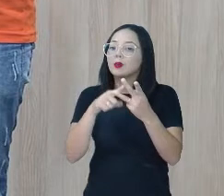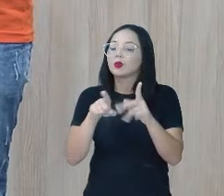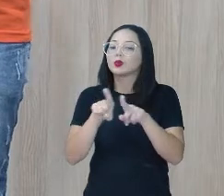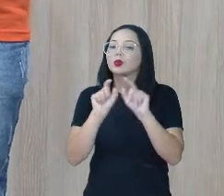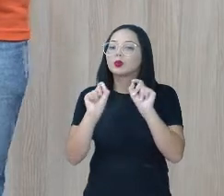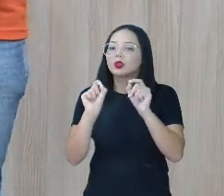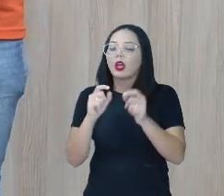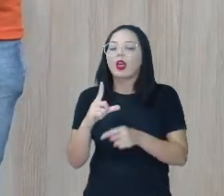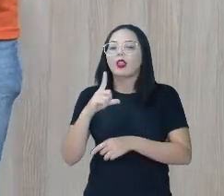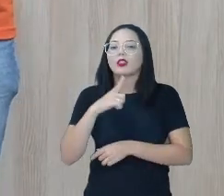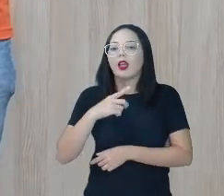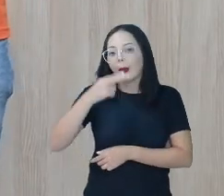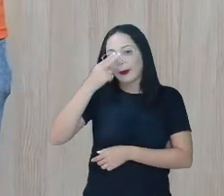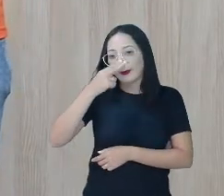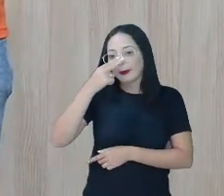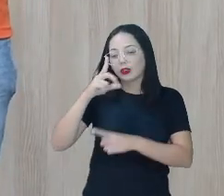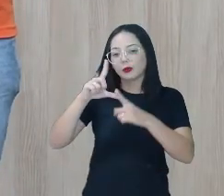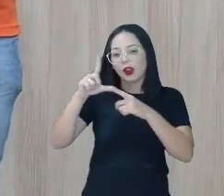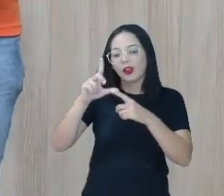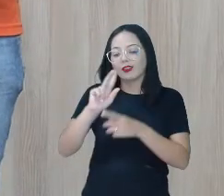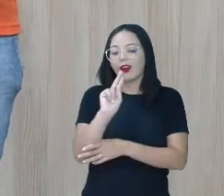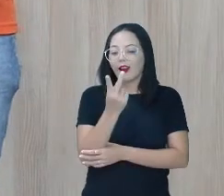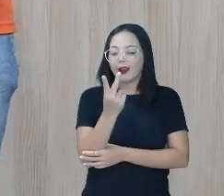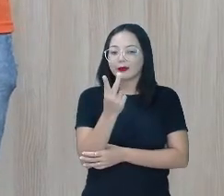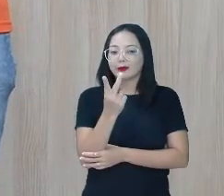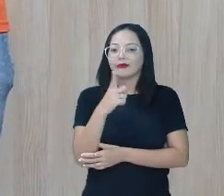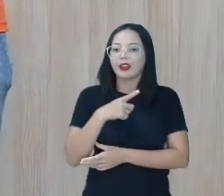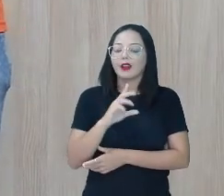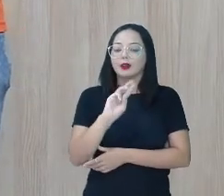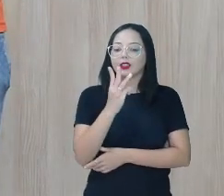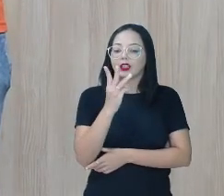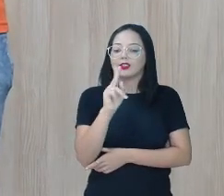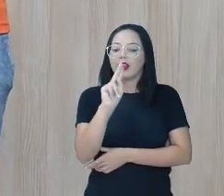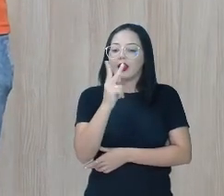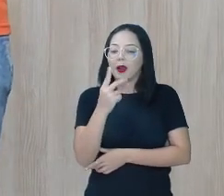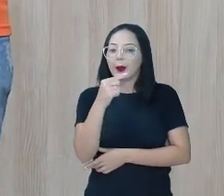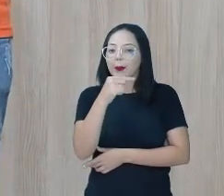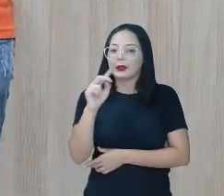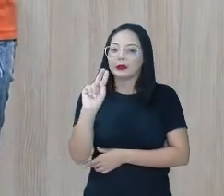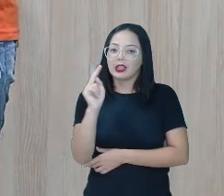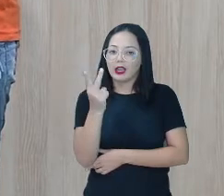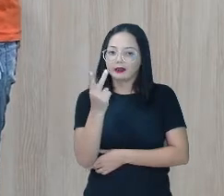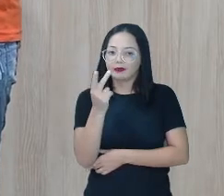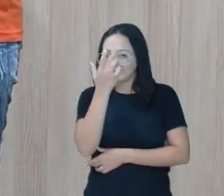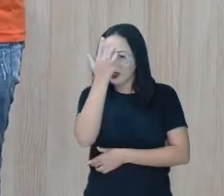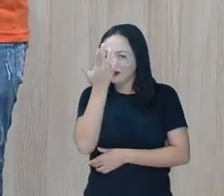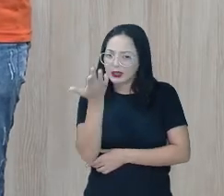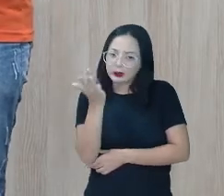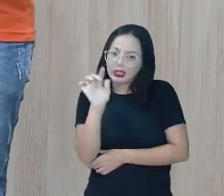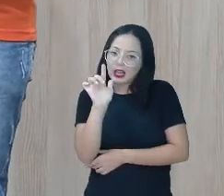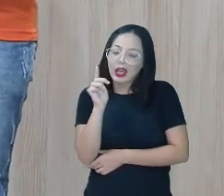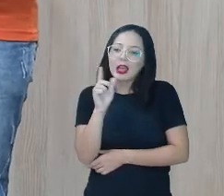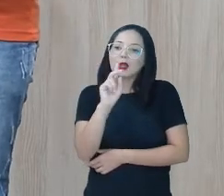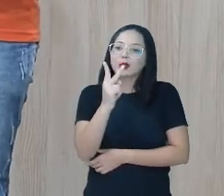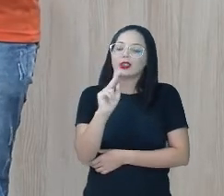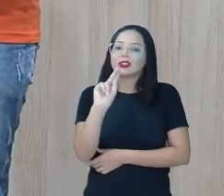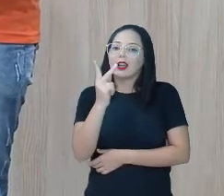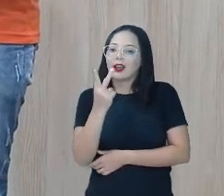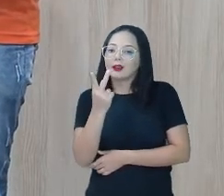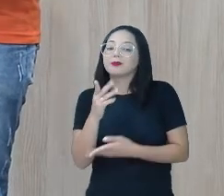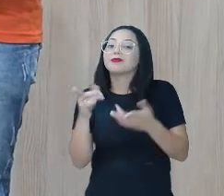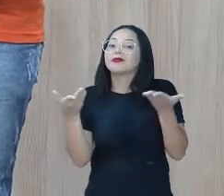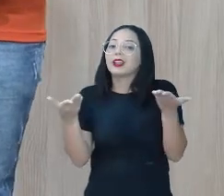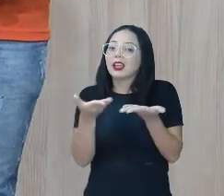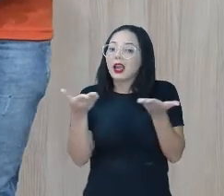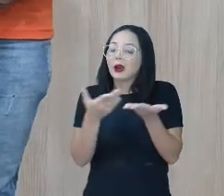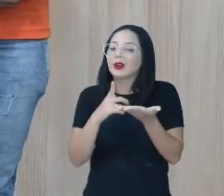coloquei aí a mesma letrinha H, tenho 3H menos H. Fácil de verdade, 2H. E agora,